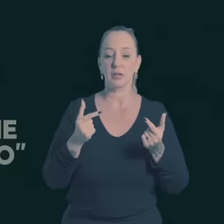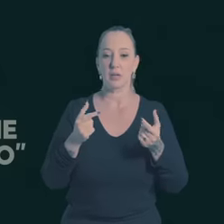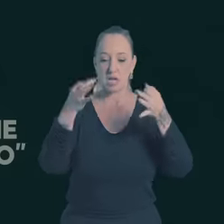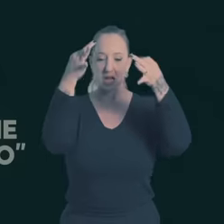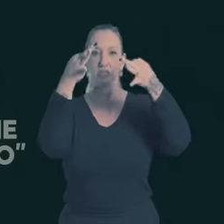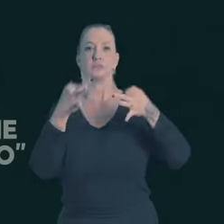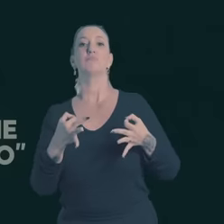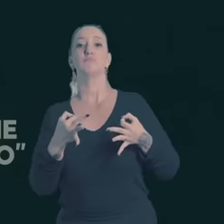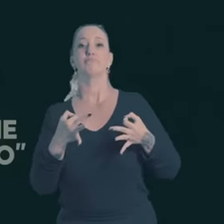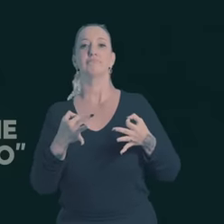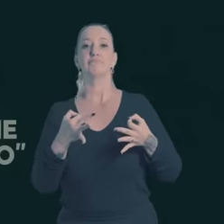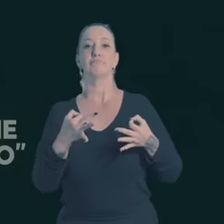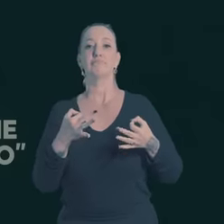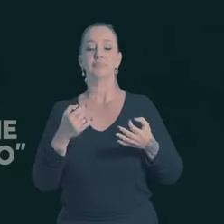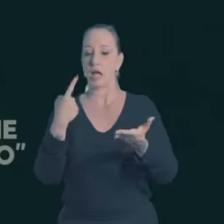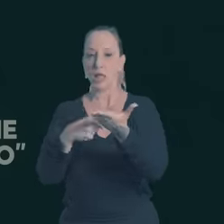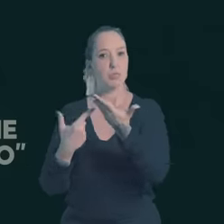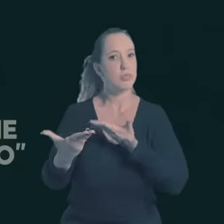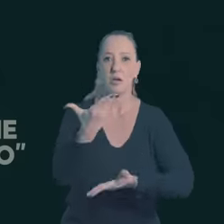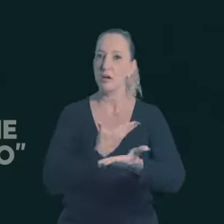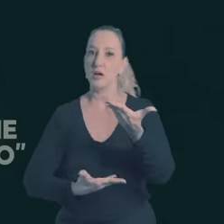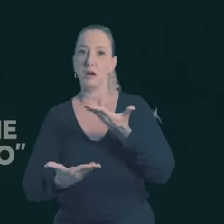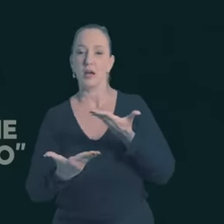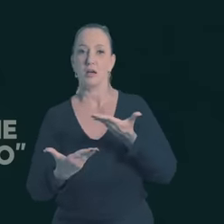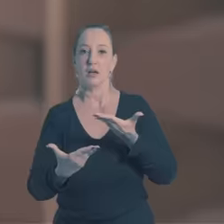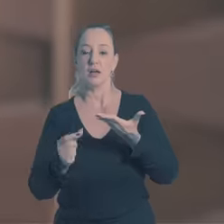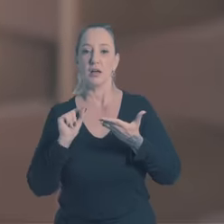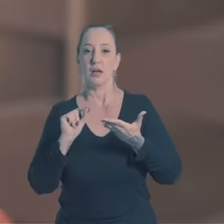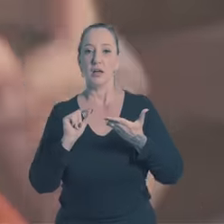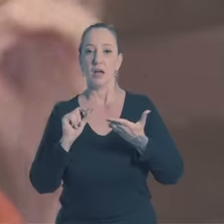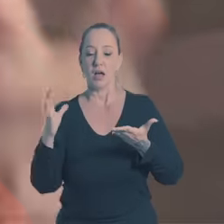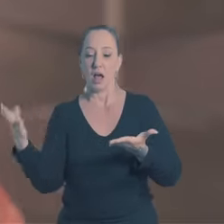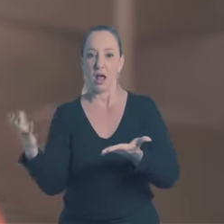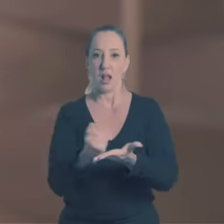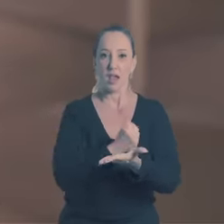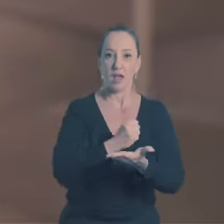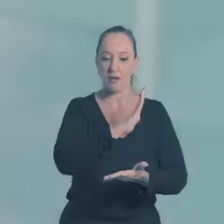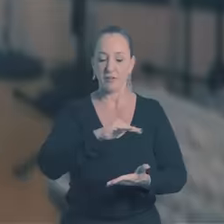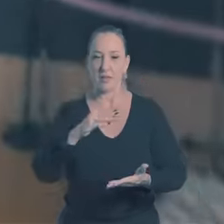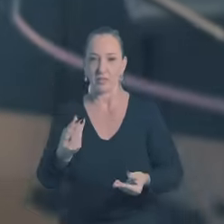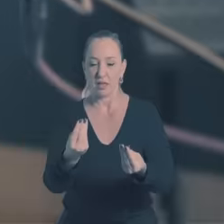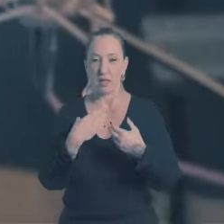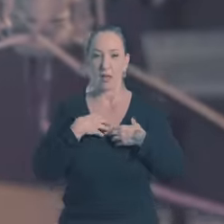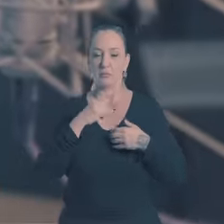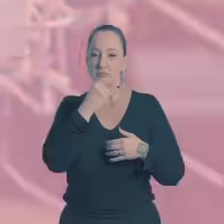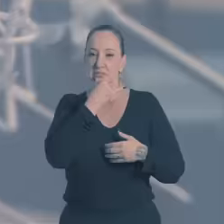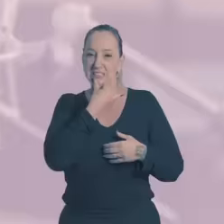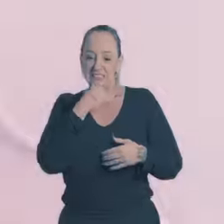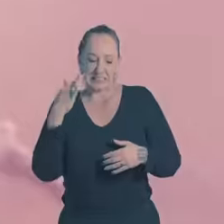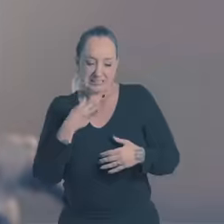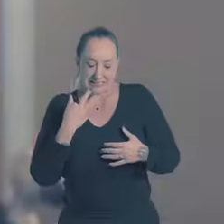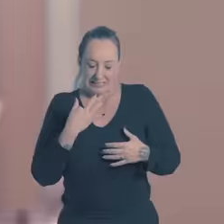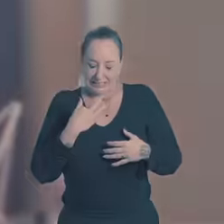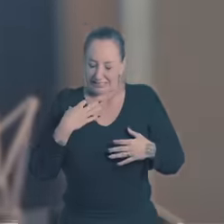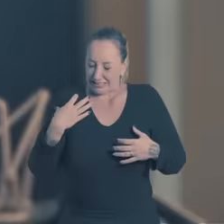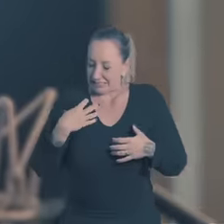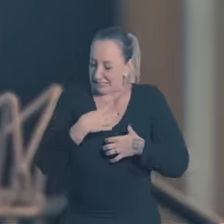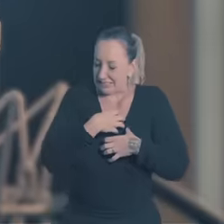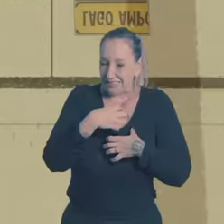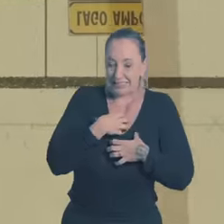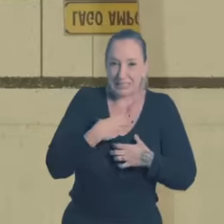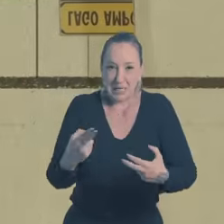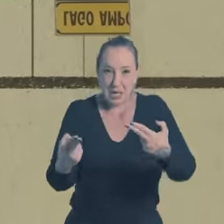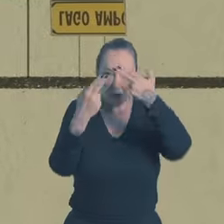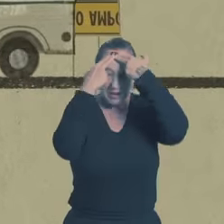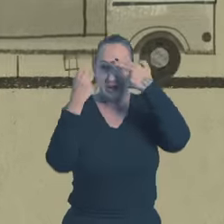Dignidade, dignidade não se negocia, porque essa troca leva a infância, devolve a apatia. Sobra ferida na alma, uma coleção